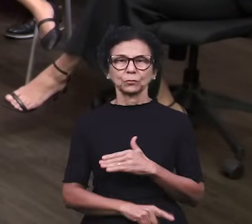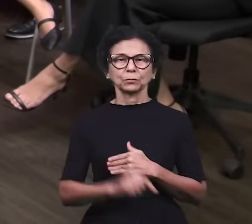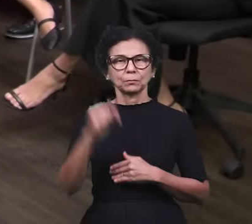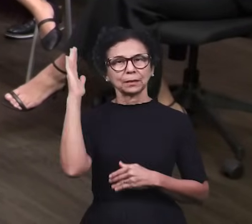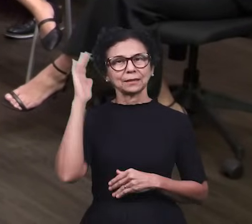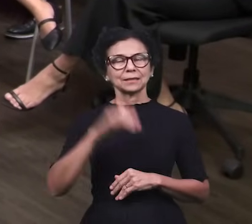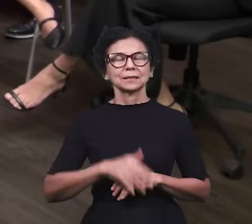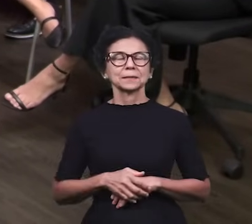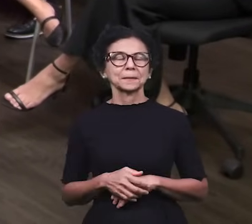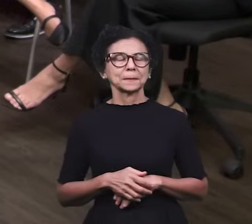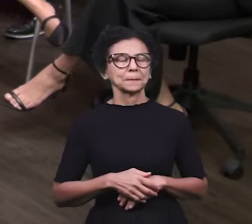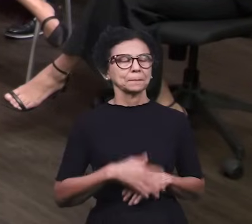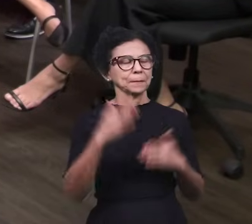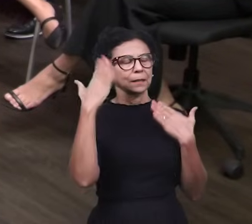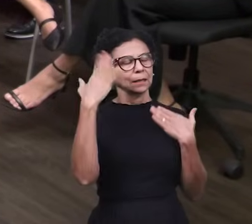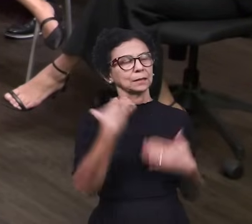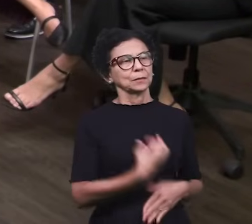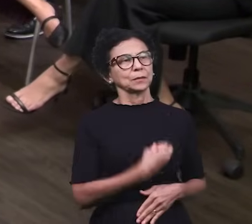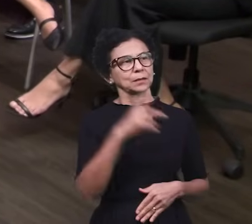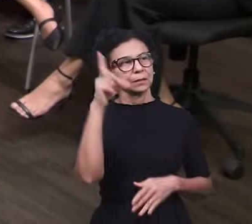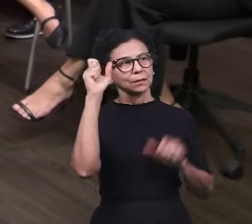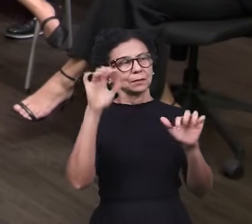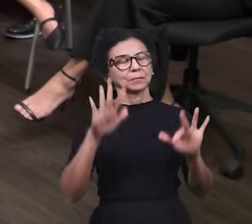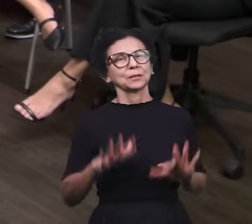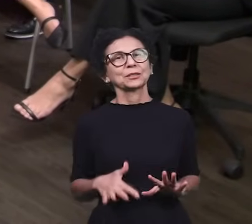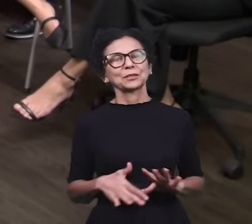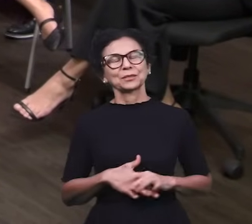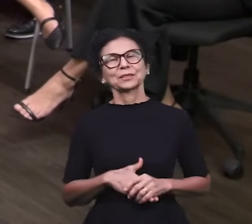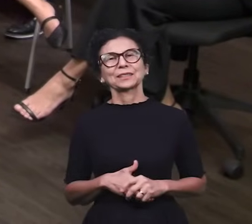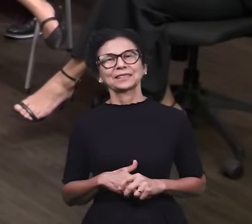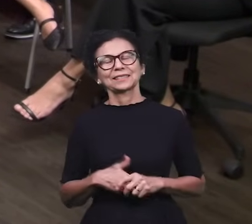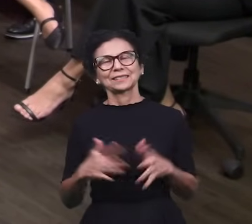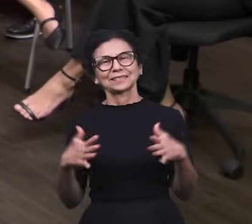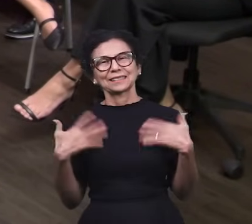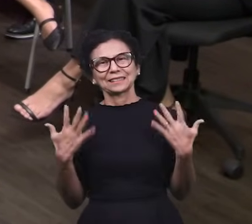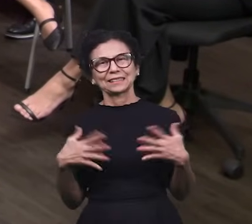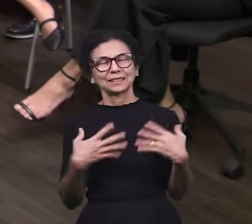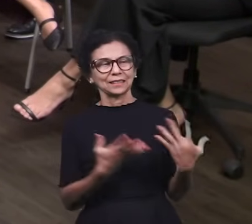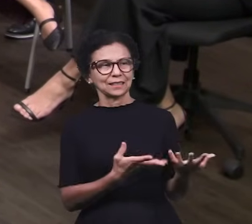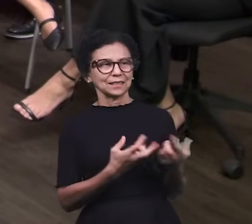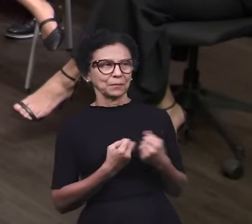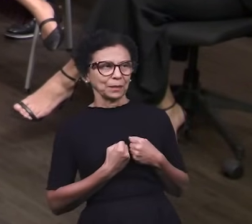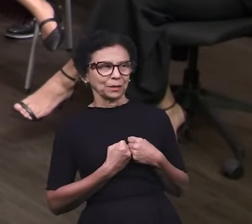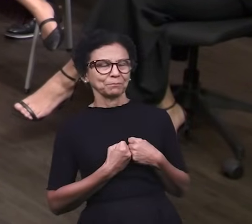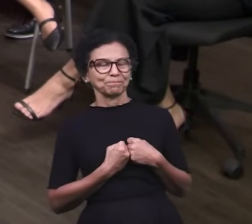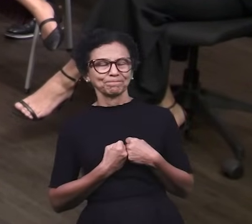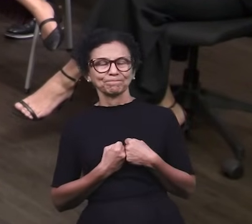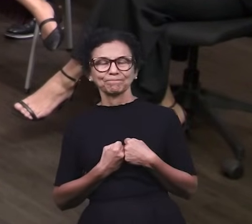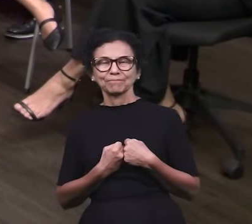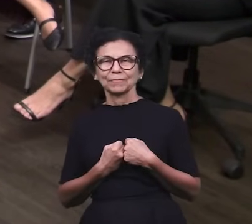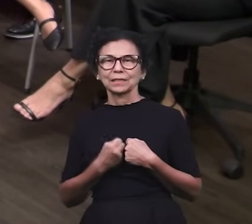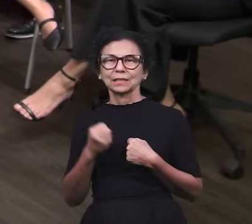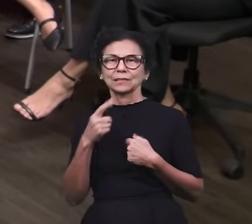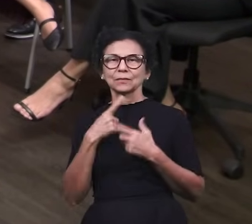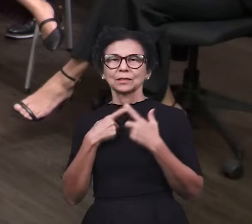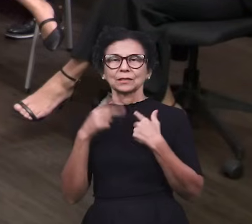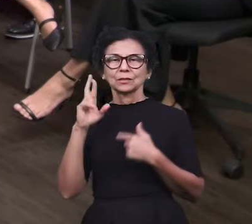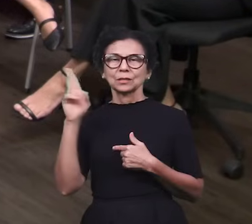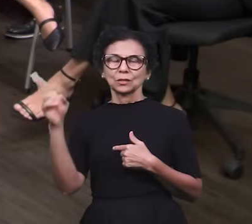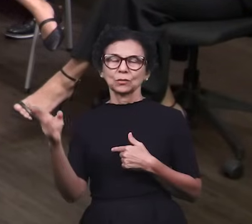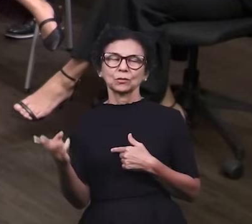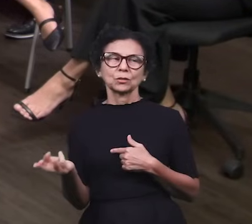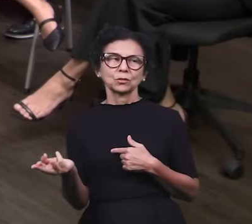aprofundando mais. Daniel, obrigado pela sua presença, Deus abençoe. Né? Uma alegria recebê-lo e, se Deus quiser, a gente vai ter